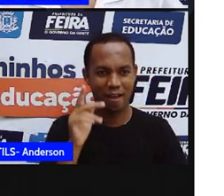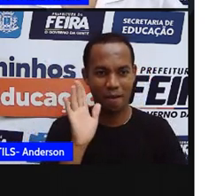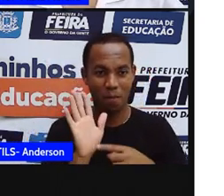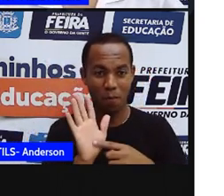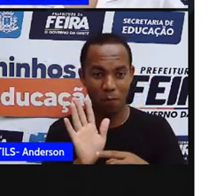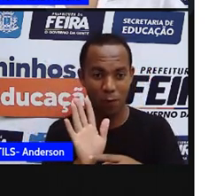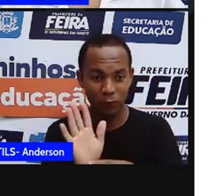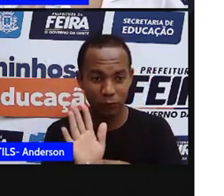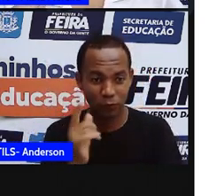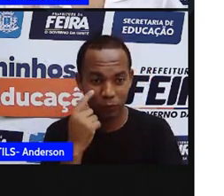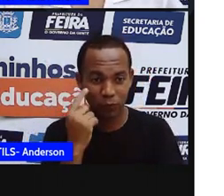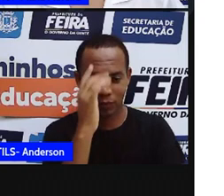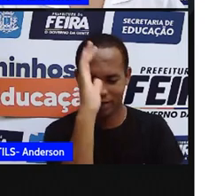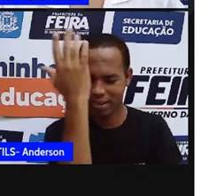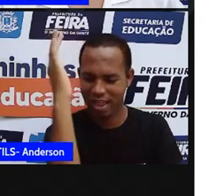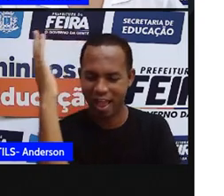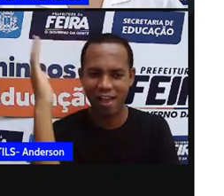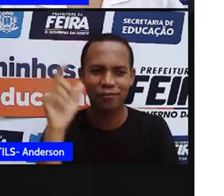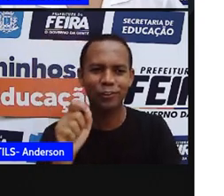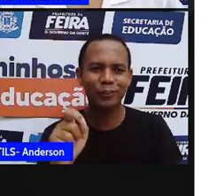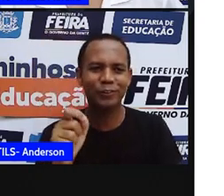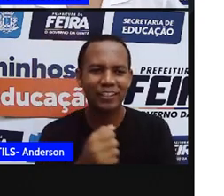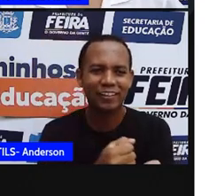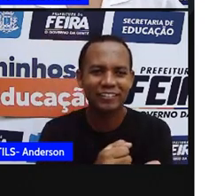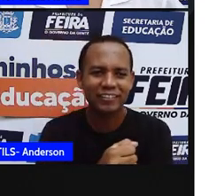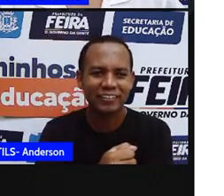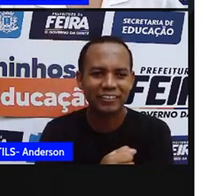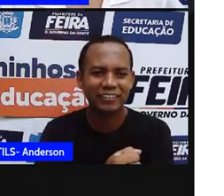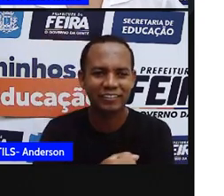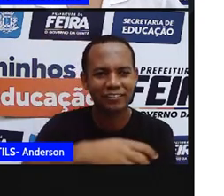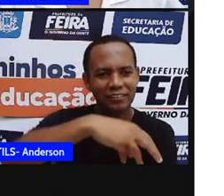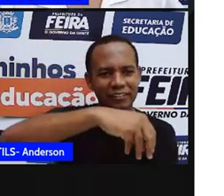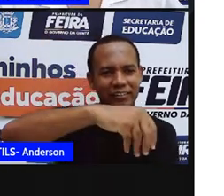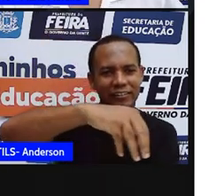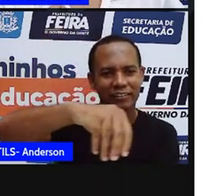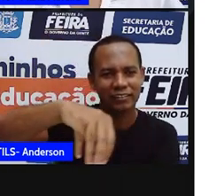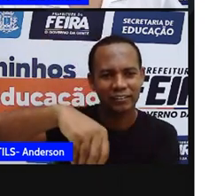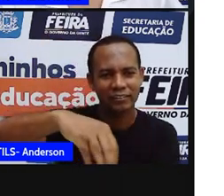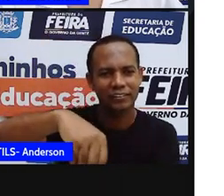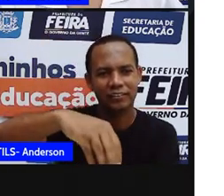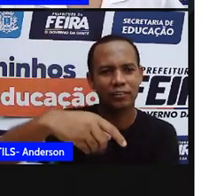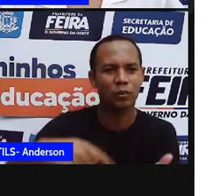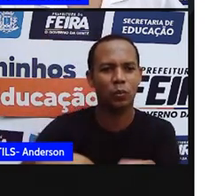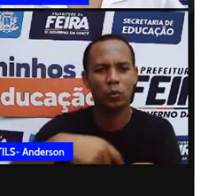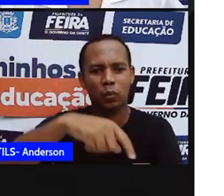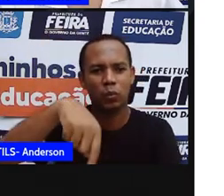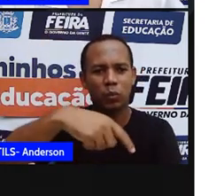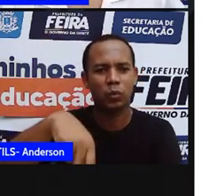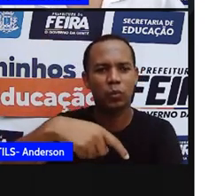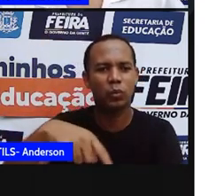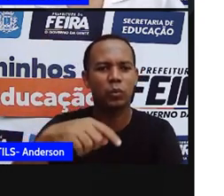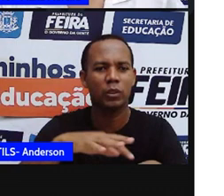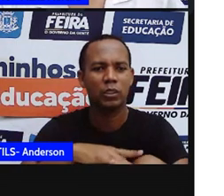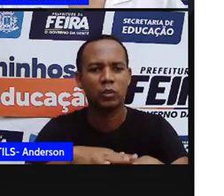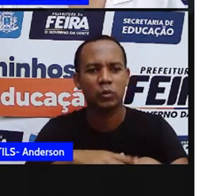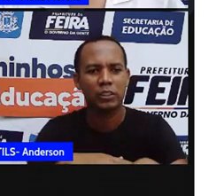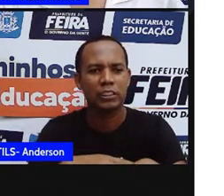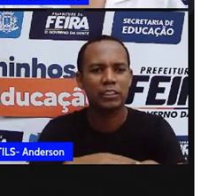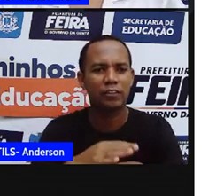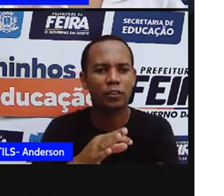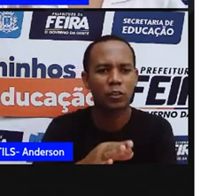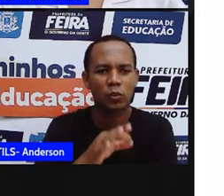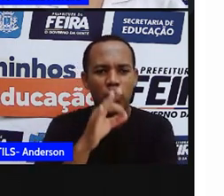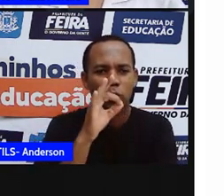de capim-limão, e que serve, na verdade, como remédio para determinadas doenças. Quem aí nunca tomou um